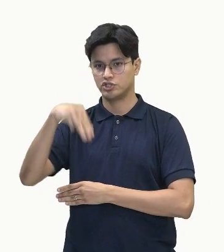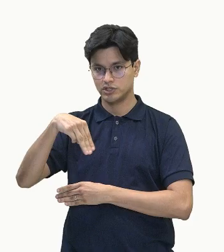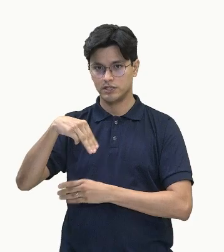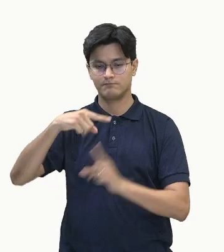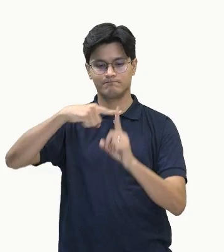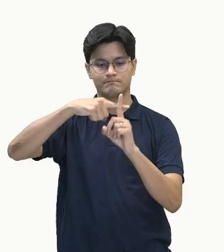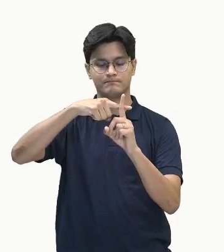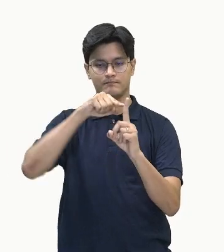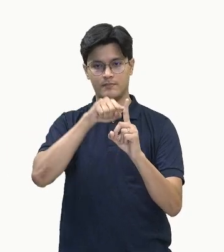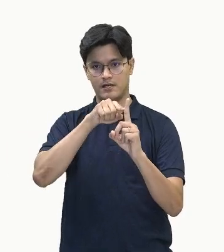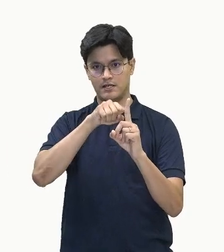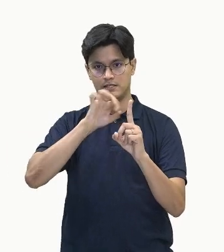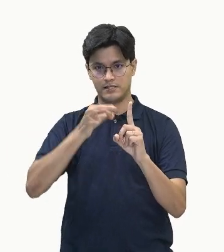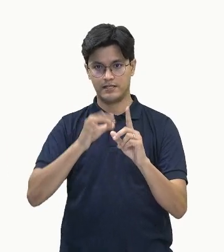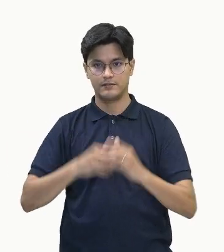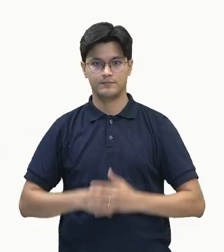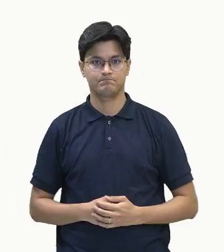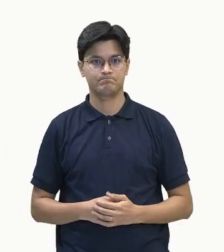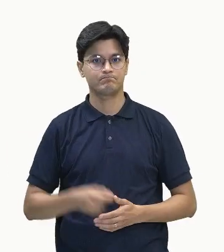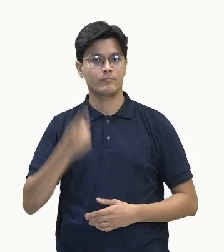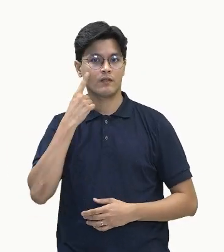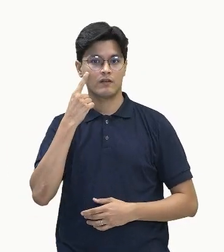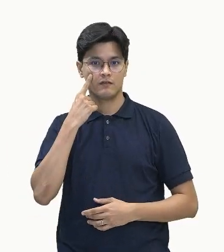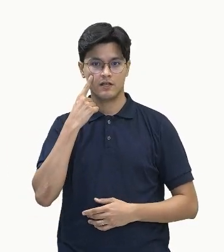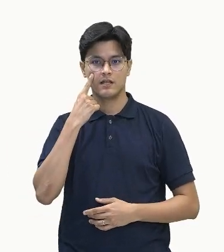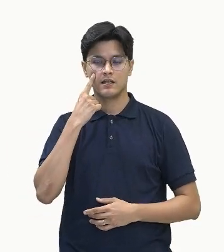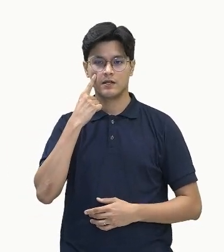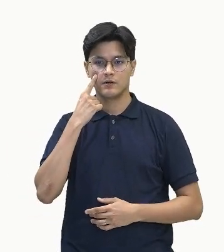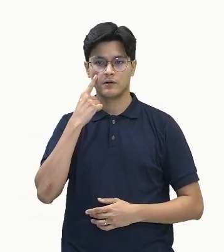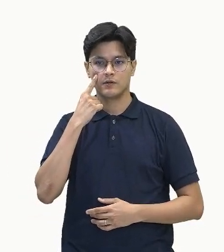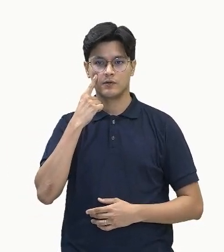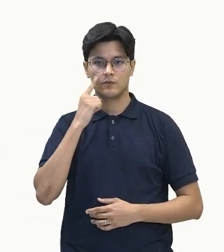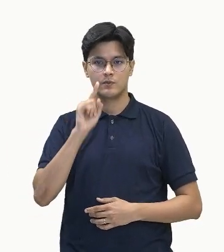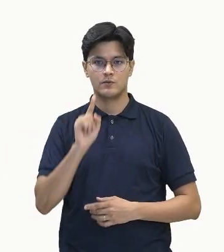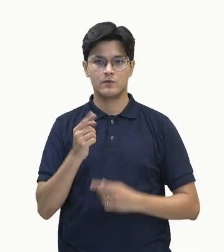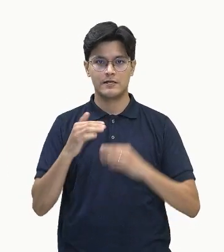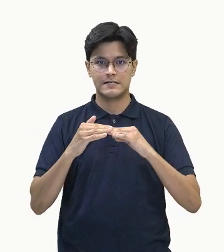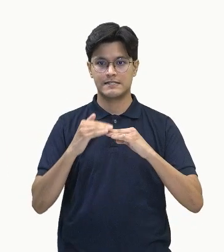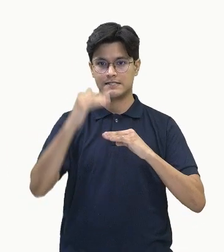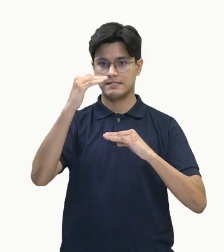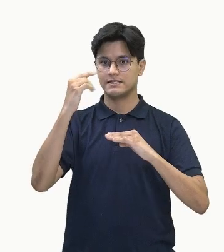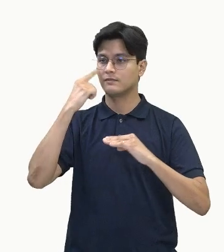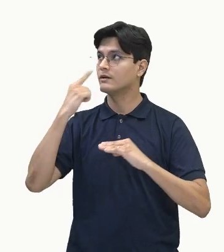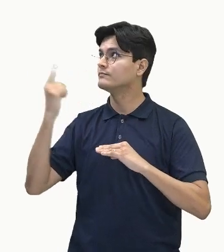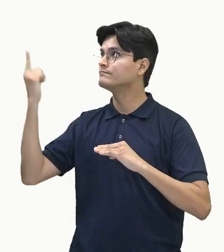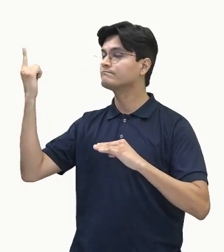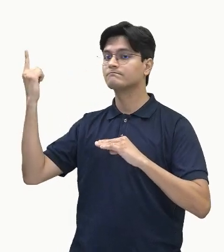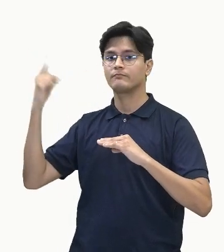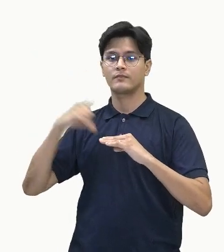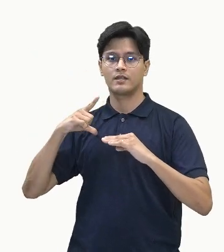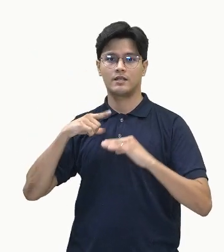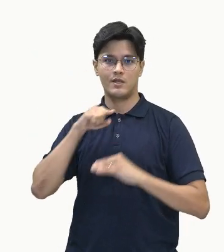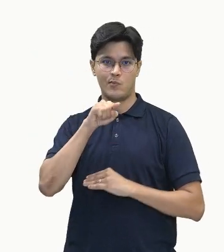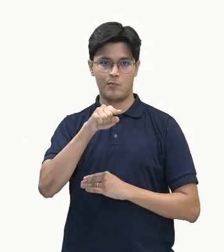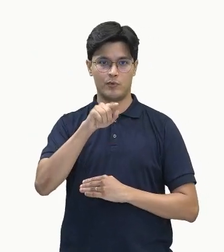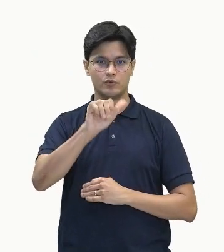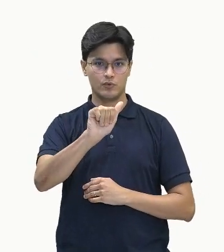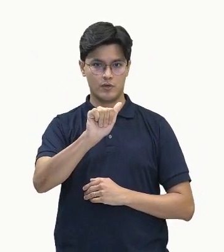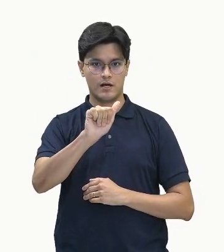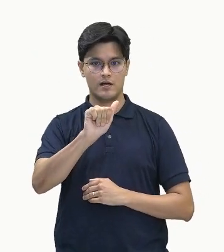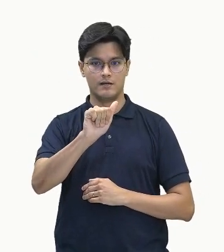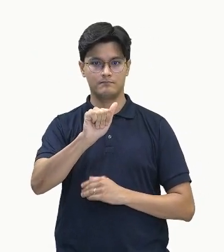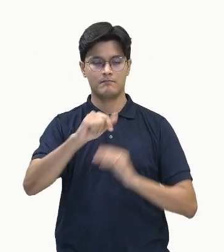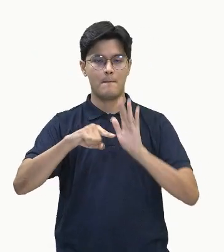Verifiquem que na parte esquerda, lá em cima, eu tenho aí o ponto A identificado com coordenadas -2